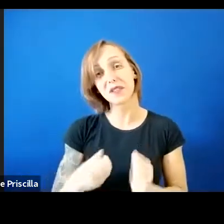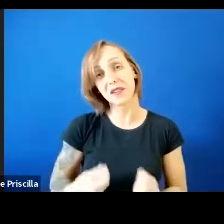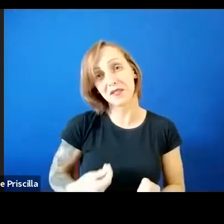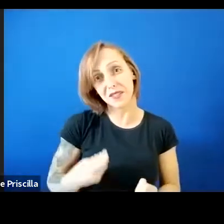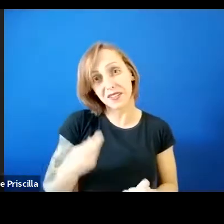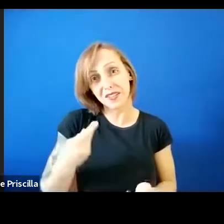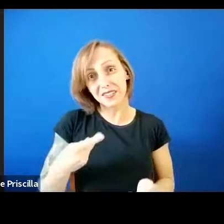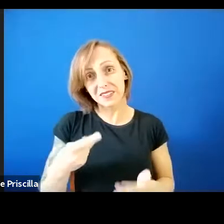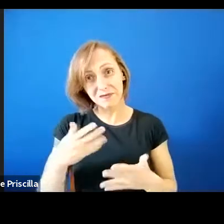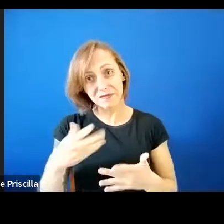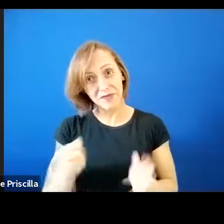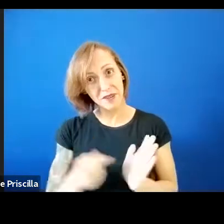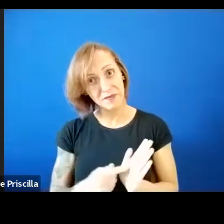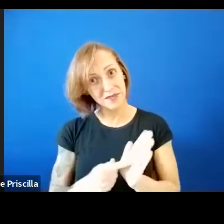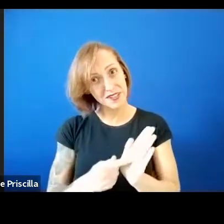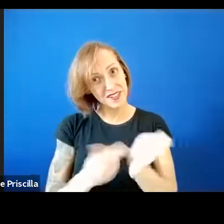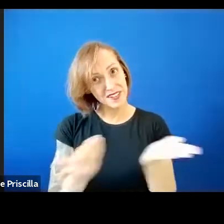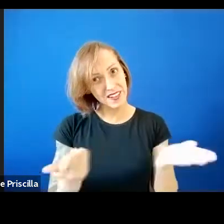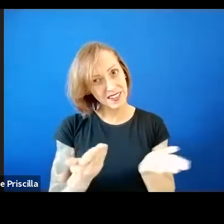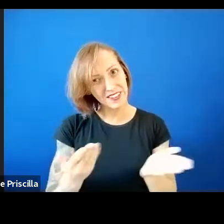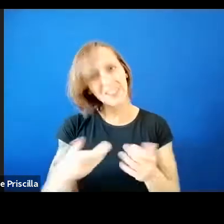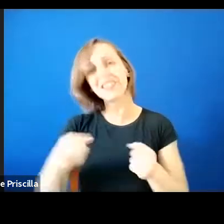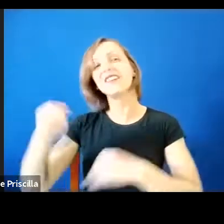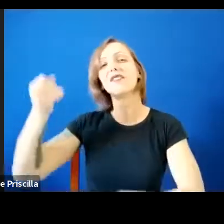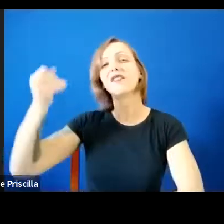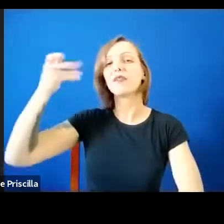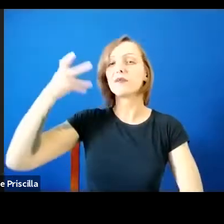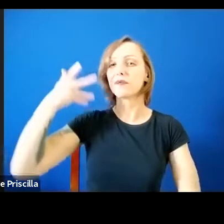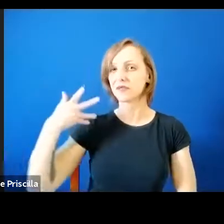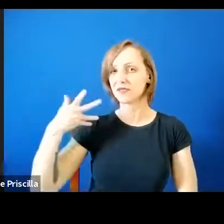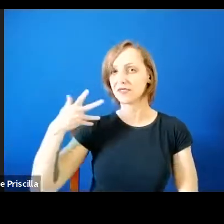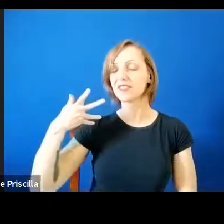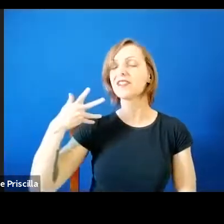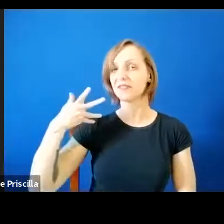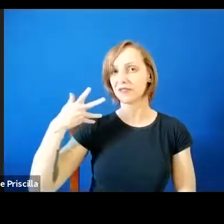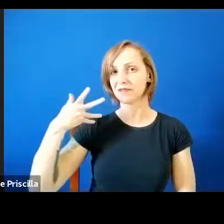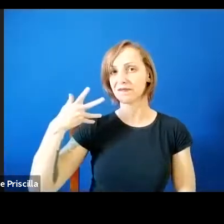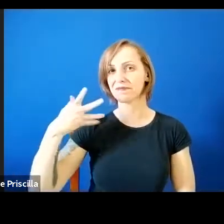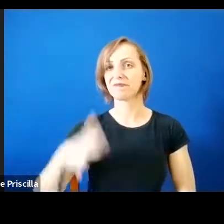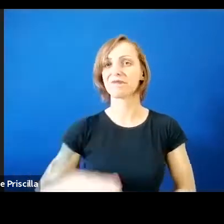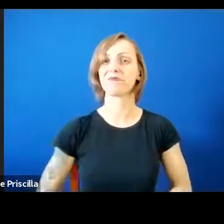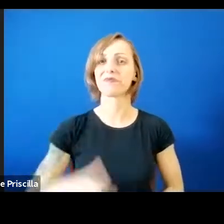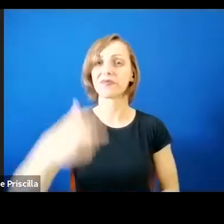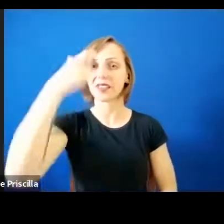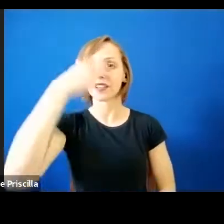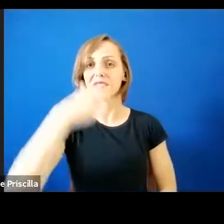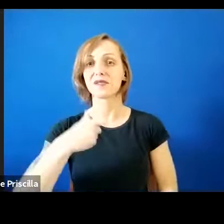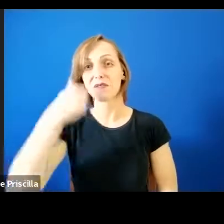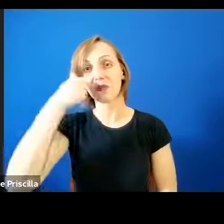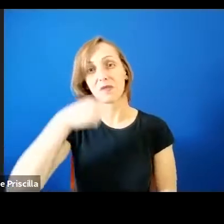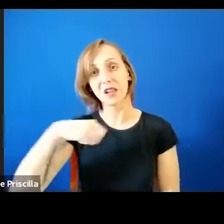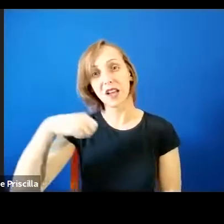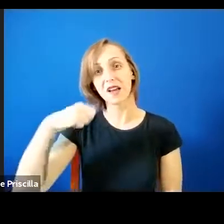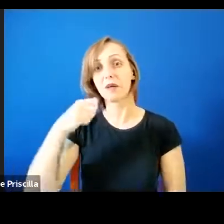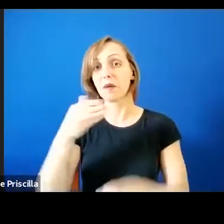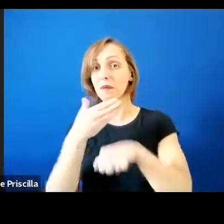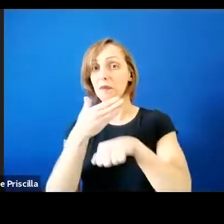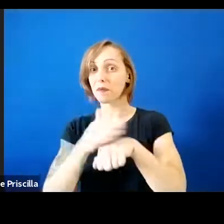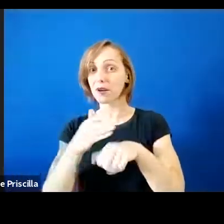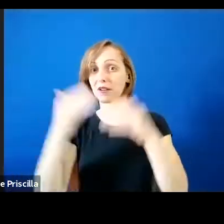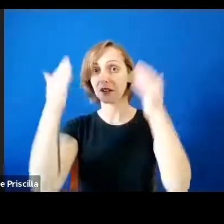autodescrever, como as amigas, companheiras solicitaram. Eu sou uma mulher branca, com os cabelos